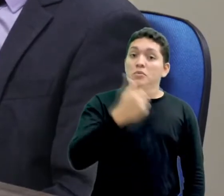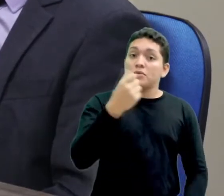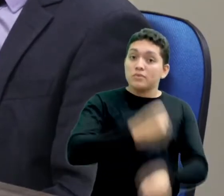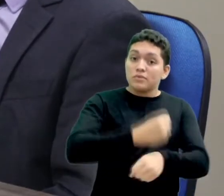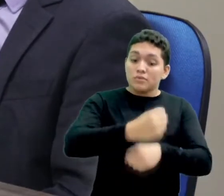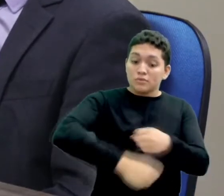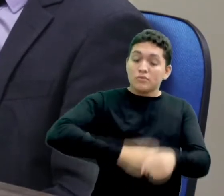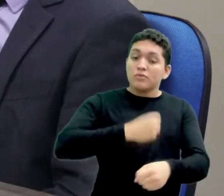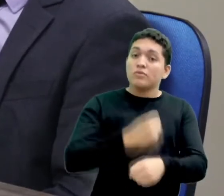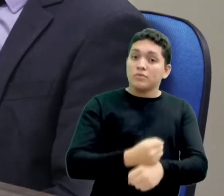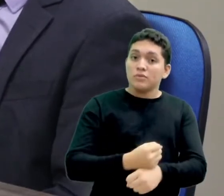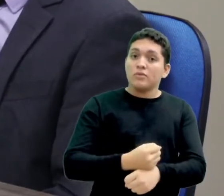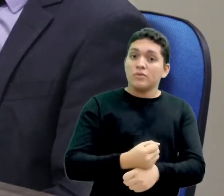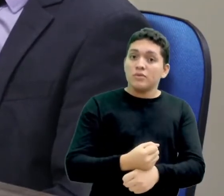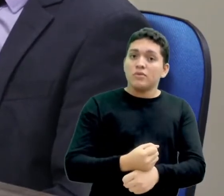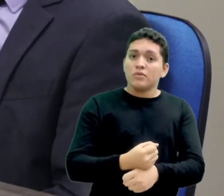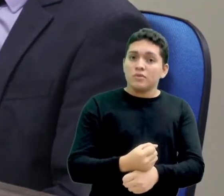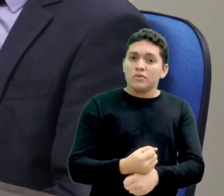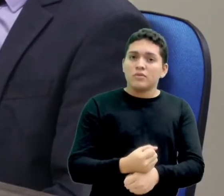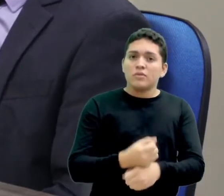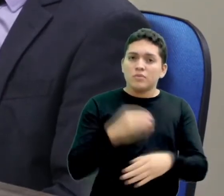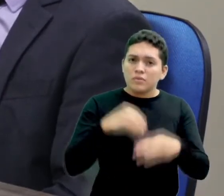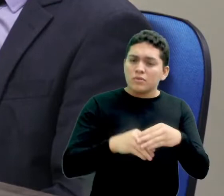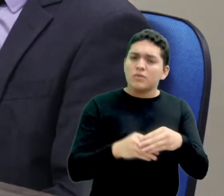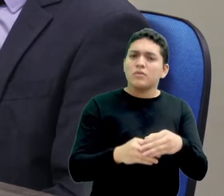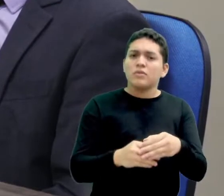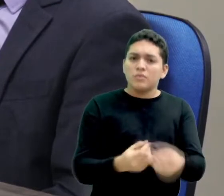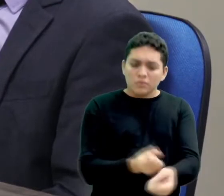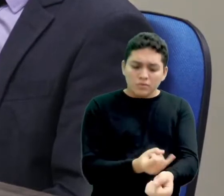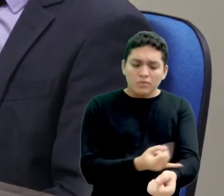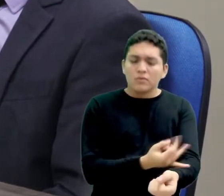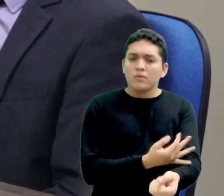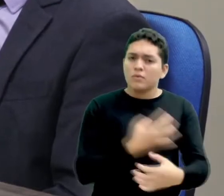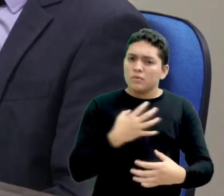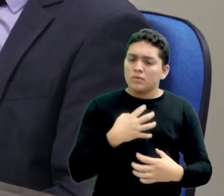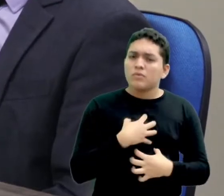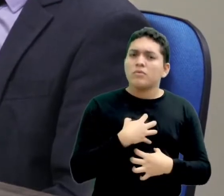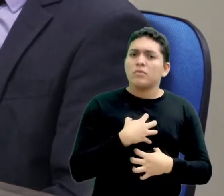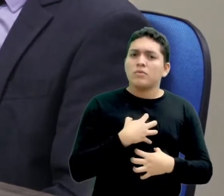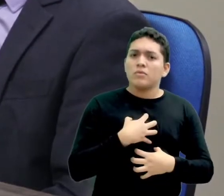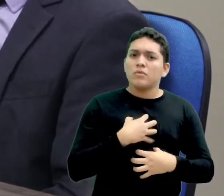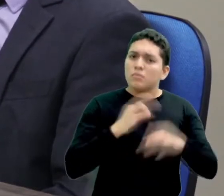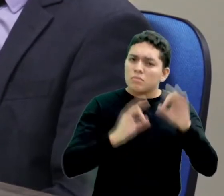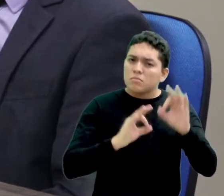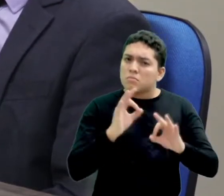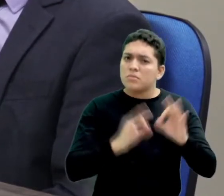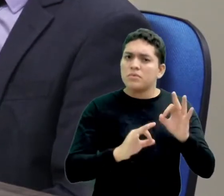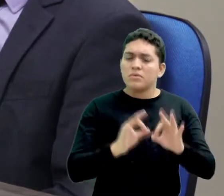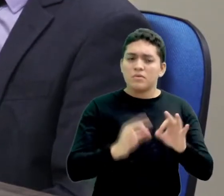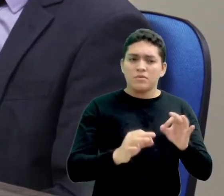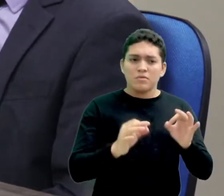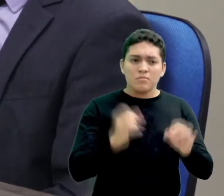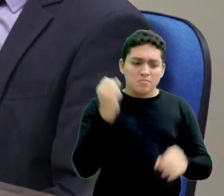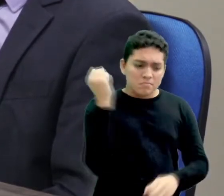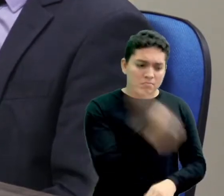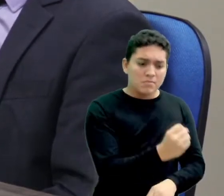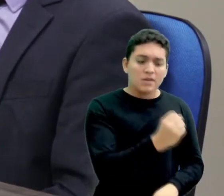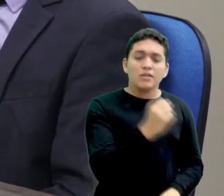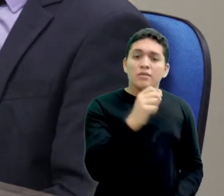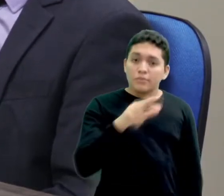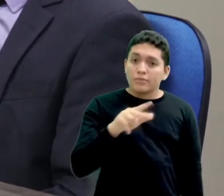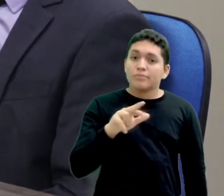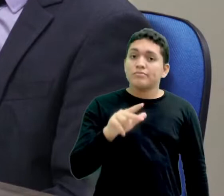ele guardou esse sentimento e arquitetou um plano para, então, acabar com a vida do seu irmão.